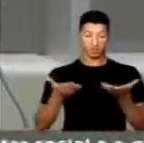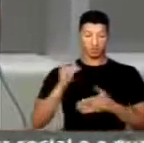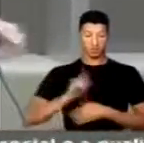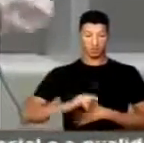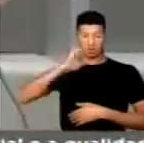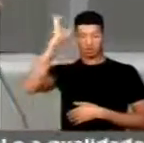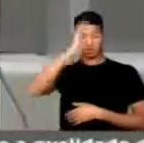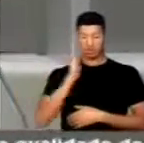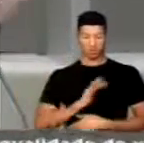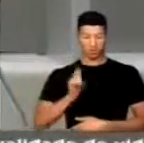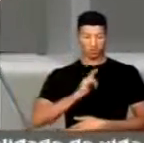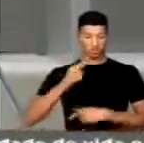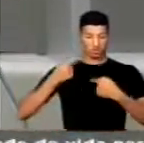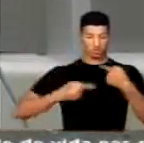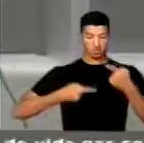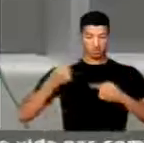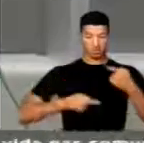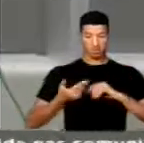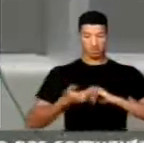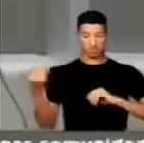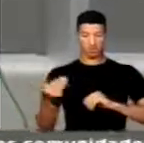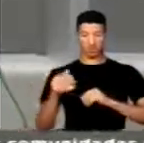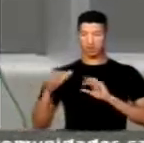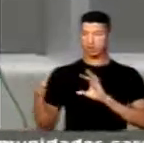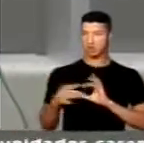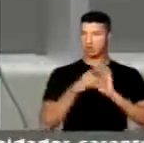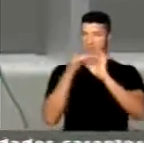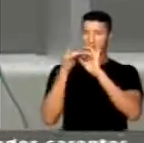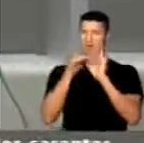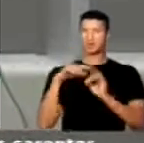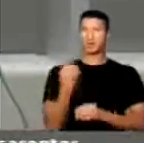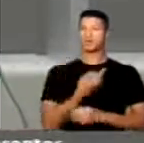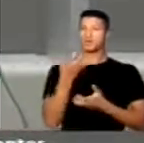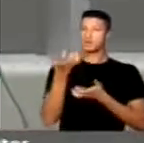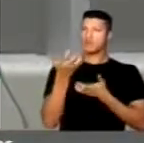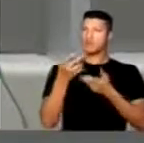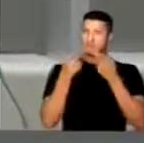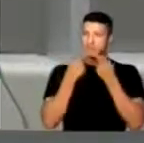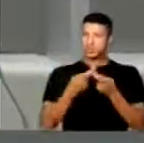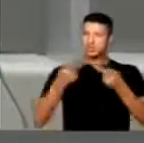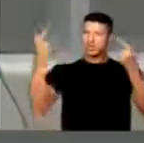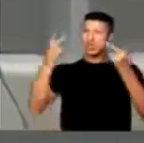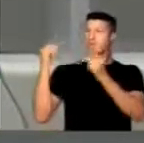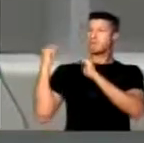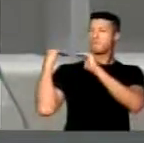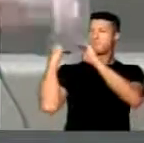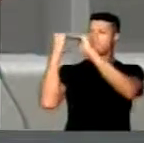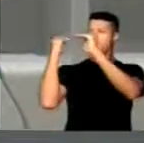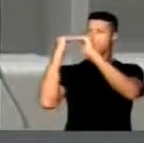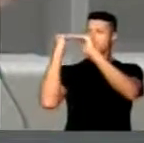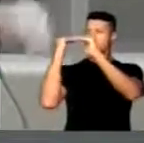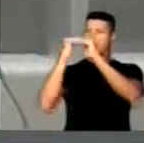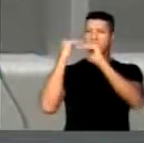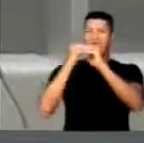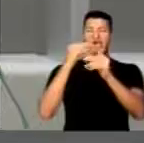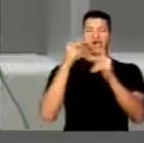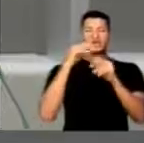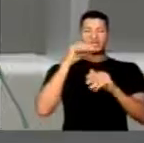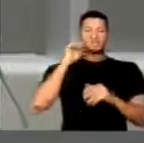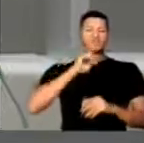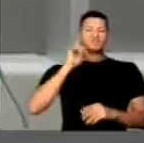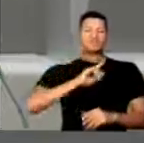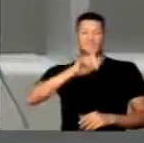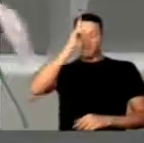é um Brasil que tem uma política externa universalista. Nós queremos falar de igual para igual com os Estados Unidos,